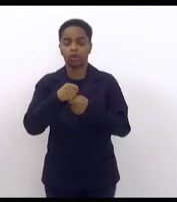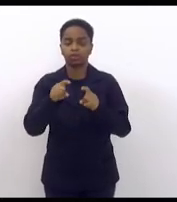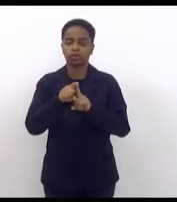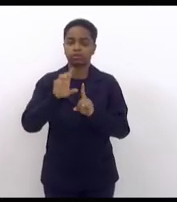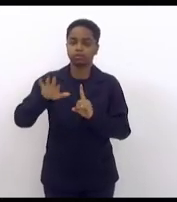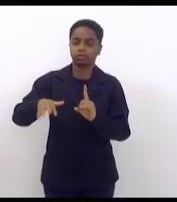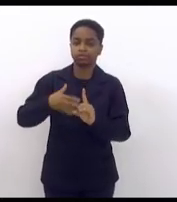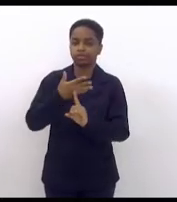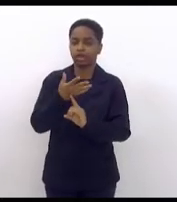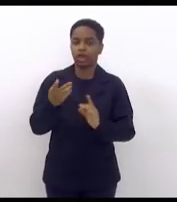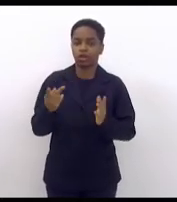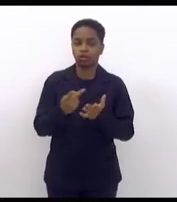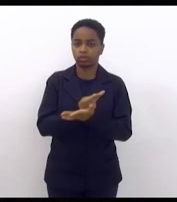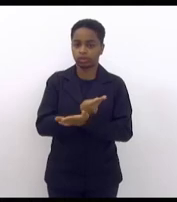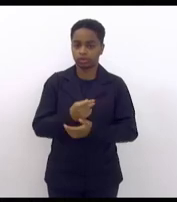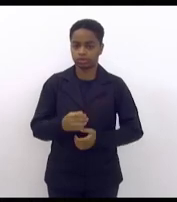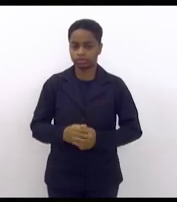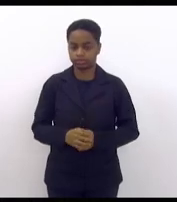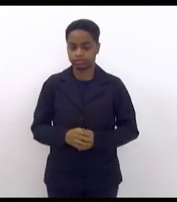que estão sendo